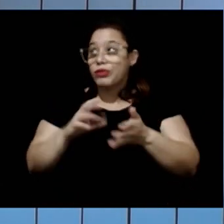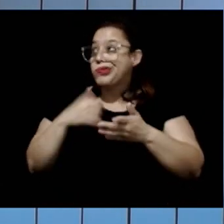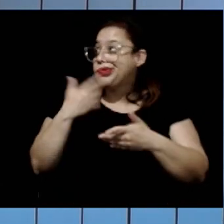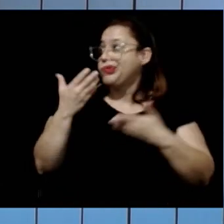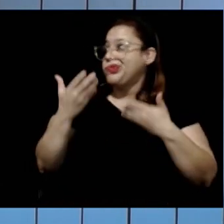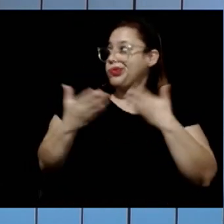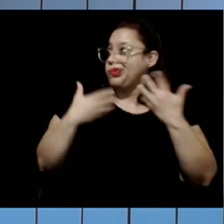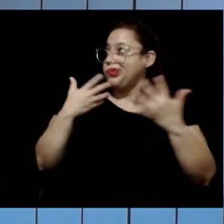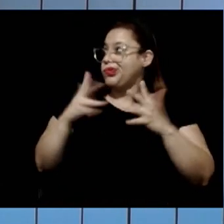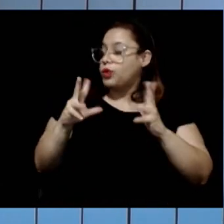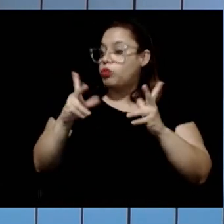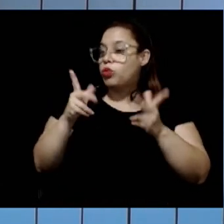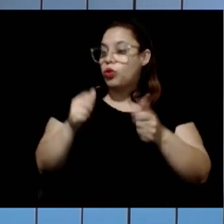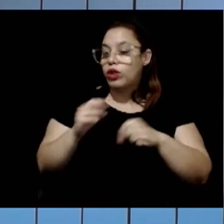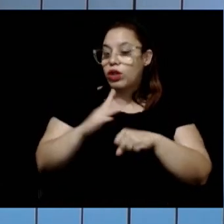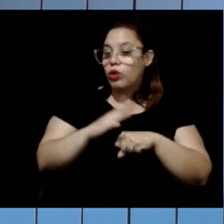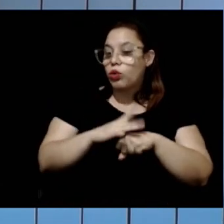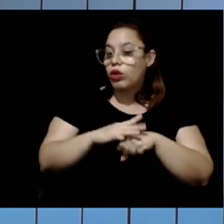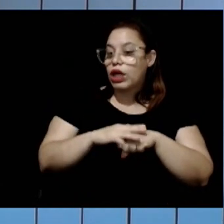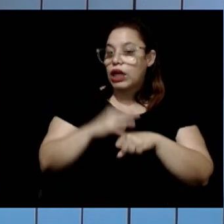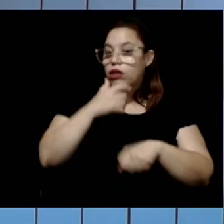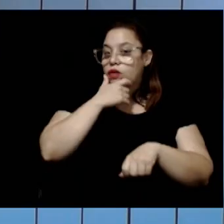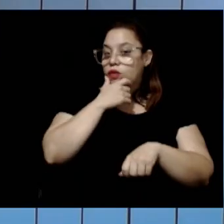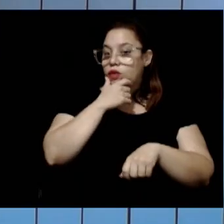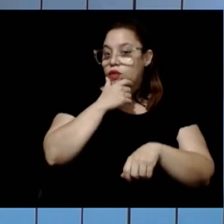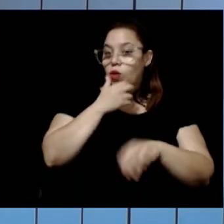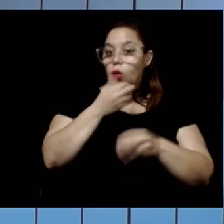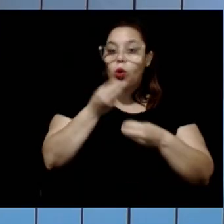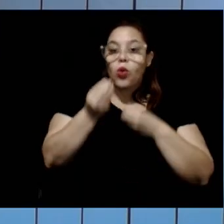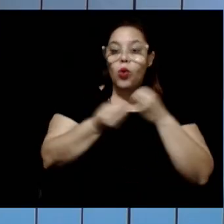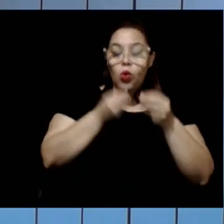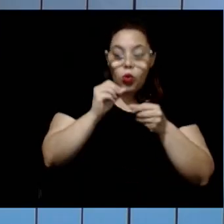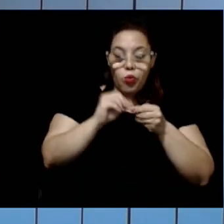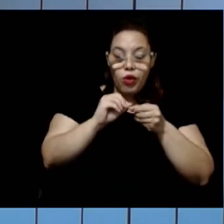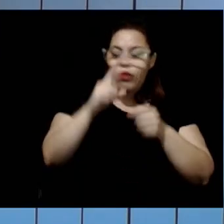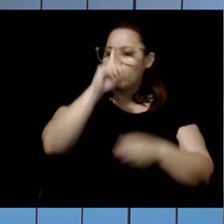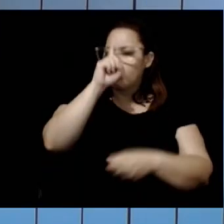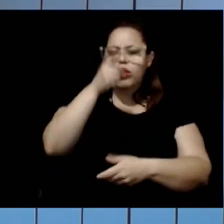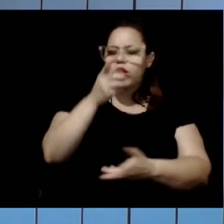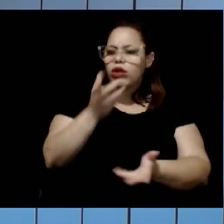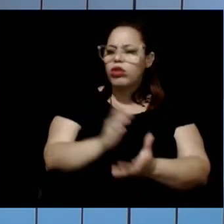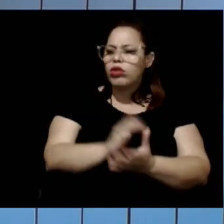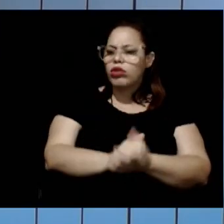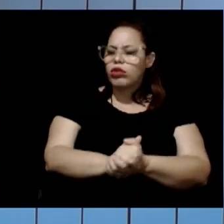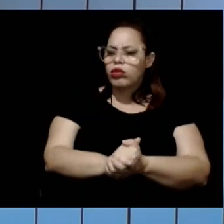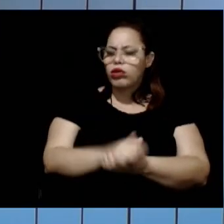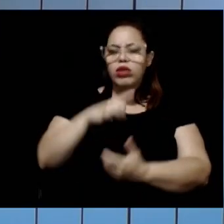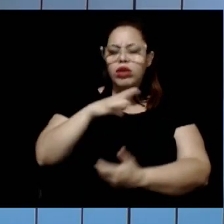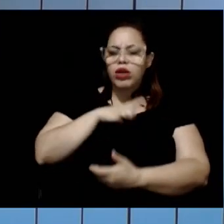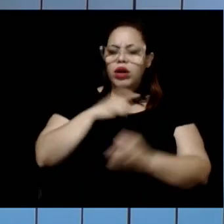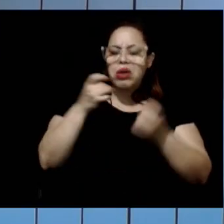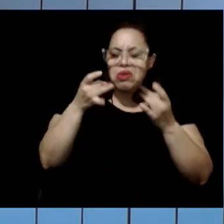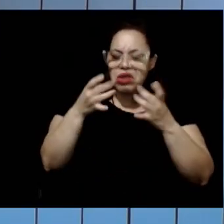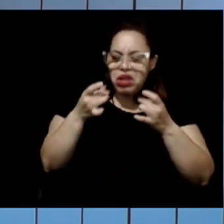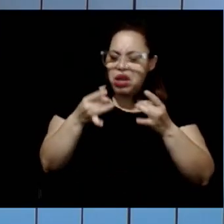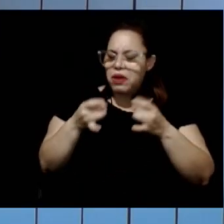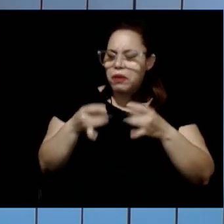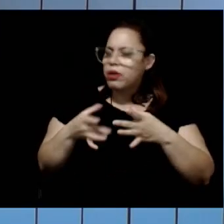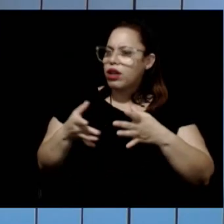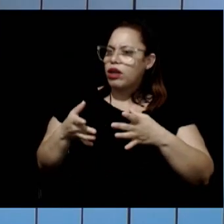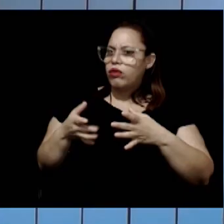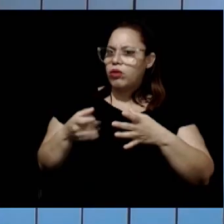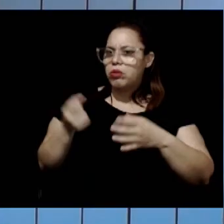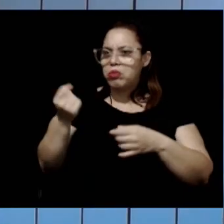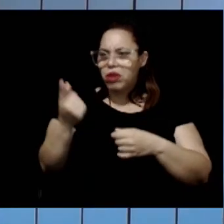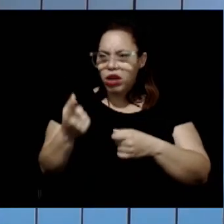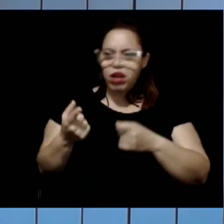né, doenças, como que é feito o diagnóstico? Tem um diagnóstico específico para cada tipo